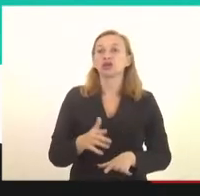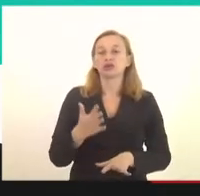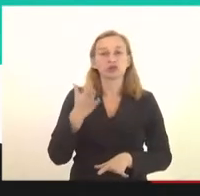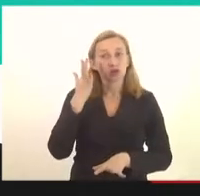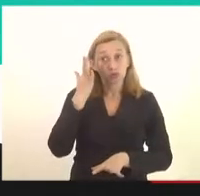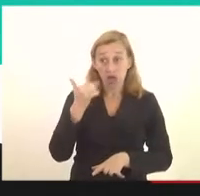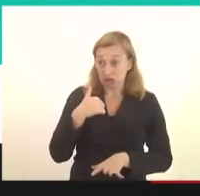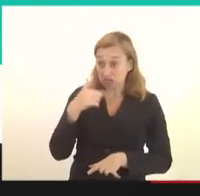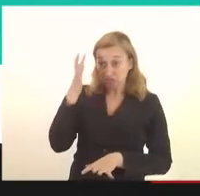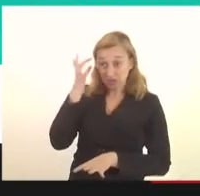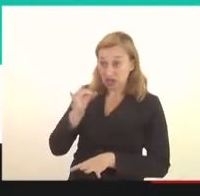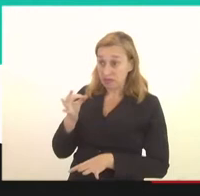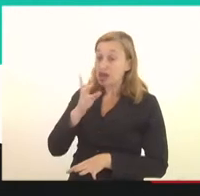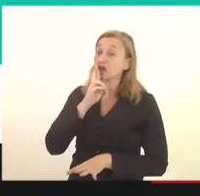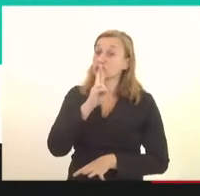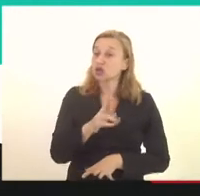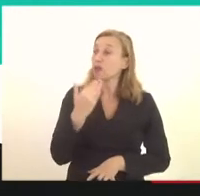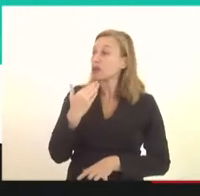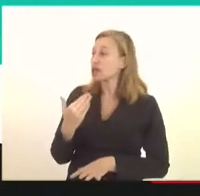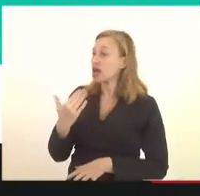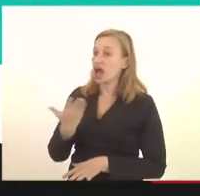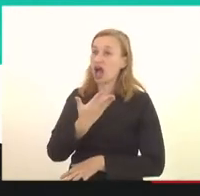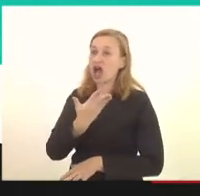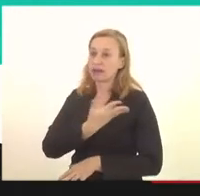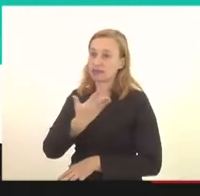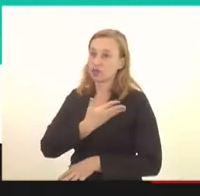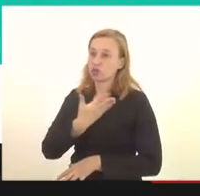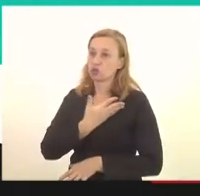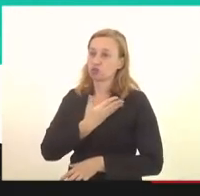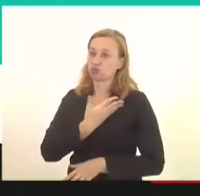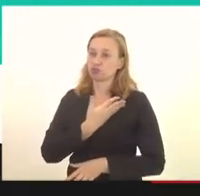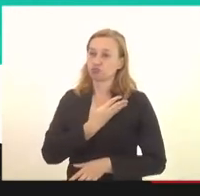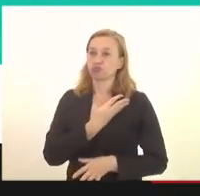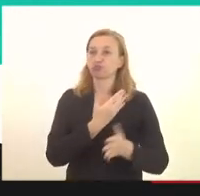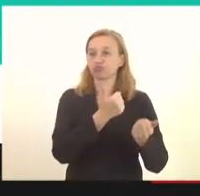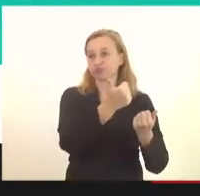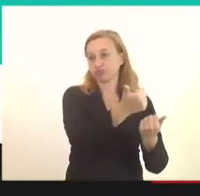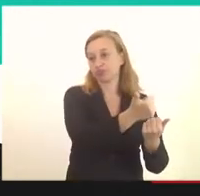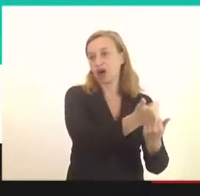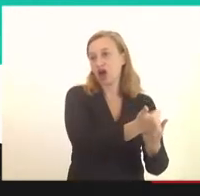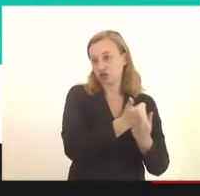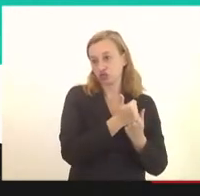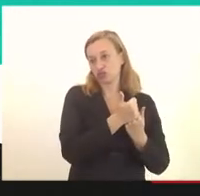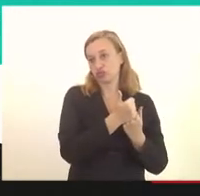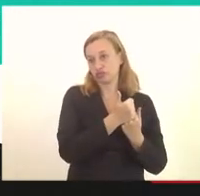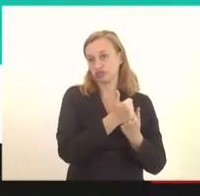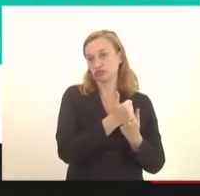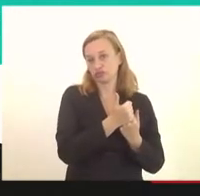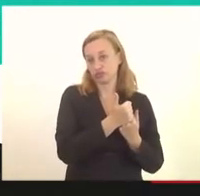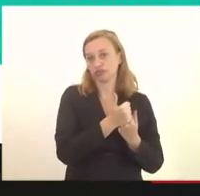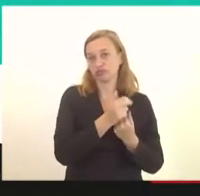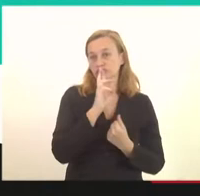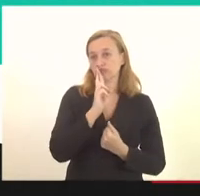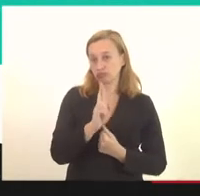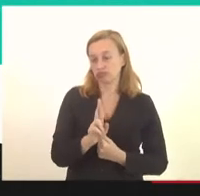vou pedir ajuda aos companheiros que estão estão logados aí, que ainda não se apresentaram, que